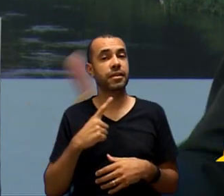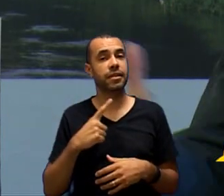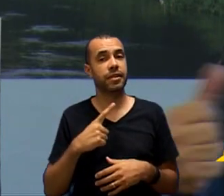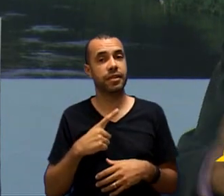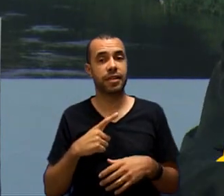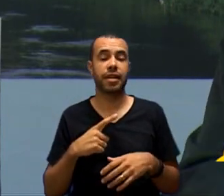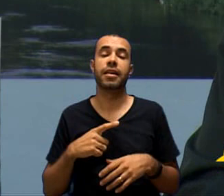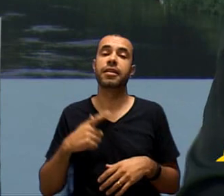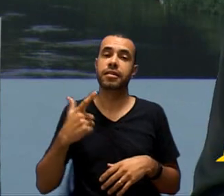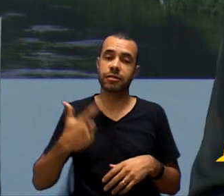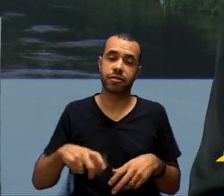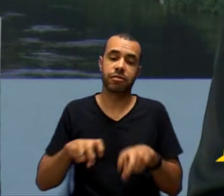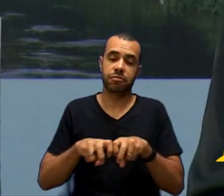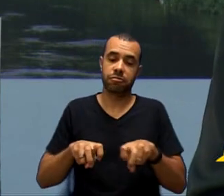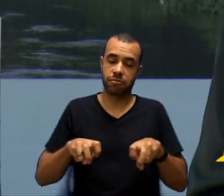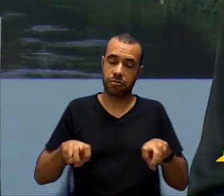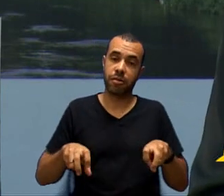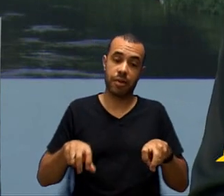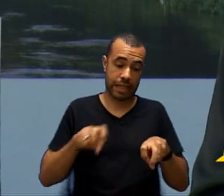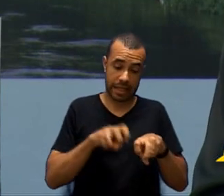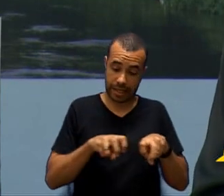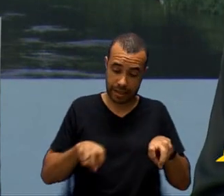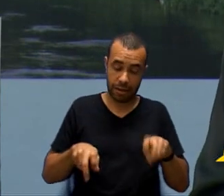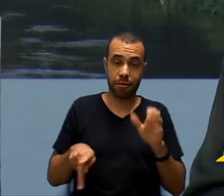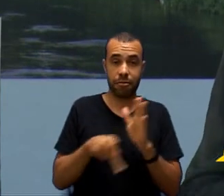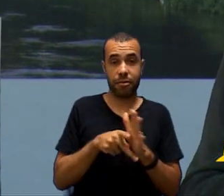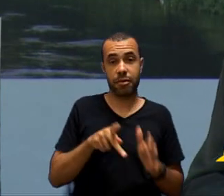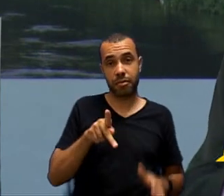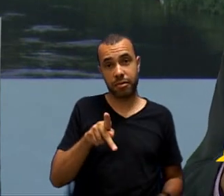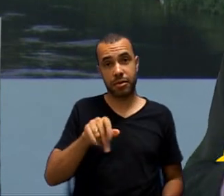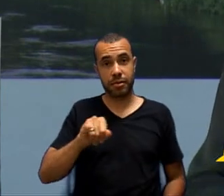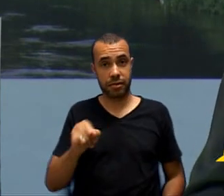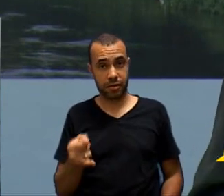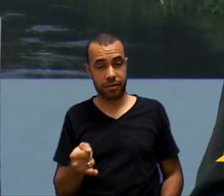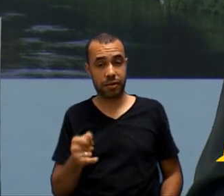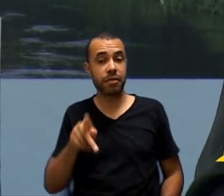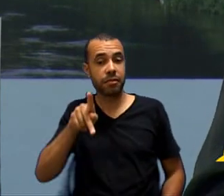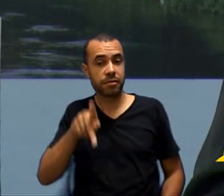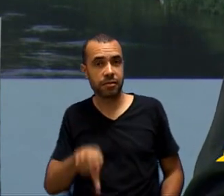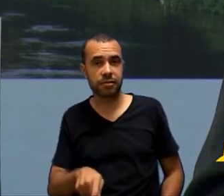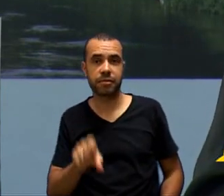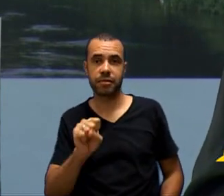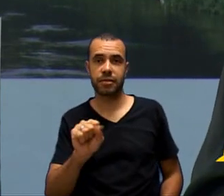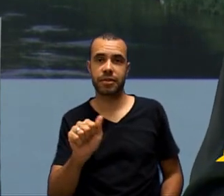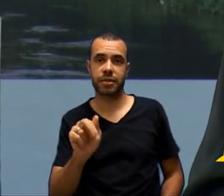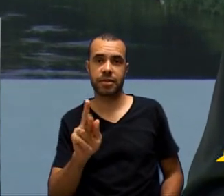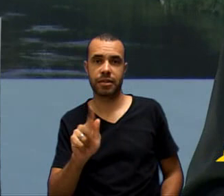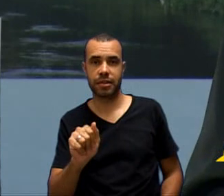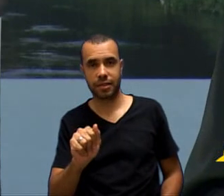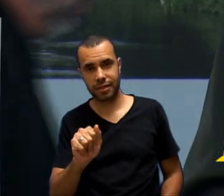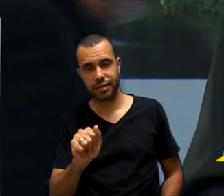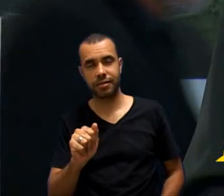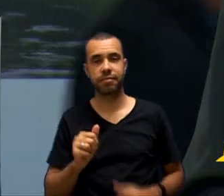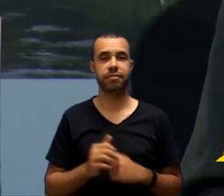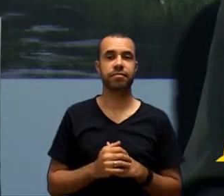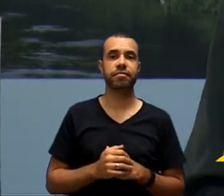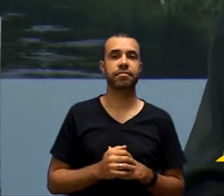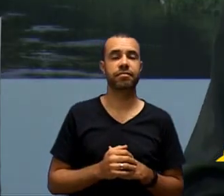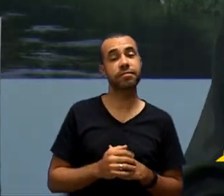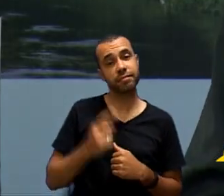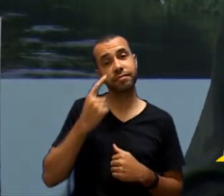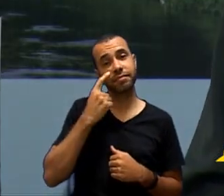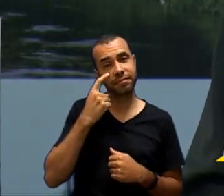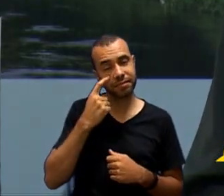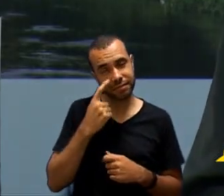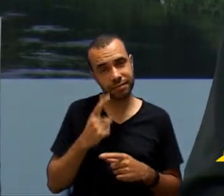a mesa montada pelo Parlamento Jovem, tendo na presidência Sara Maia Ramos. Vamos, então, acompanhar e assistir